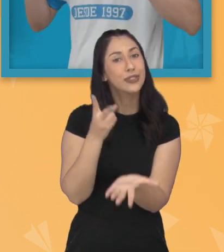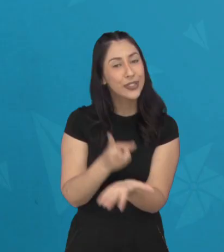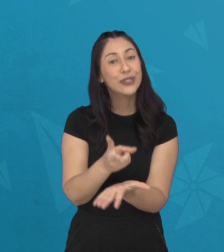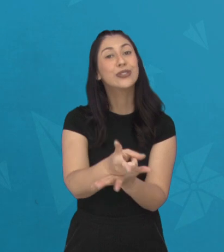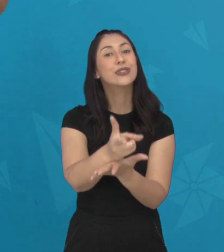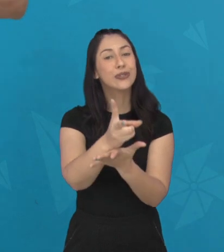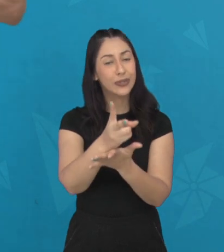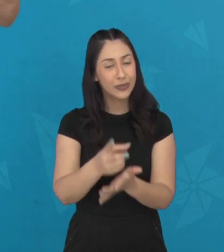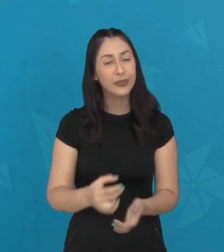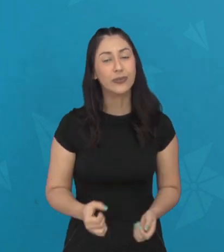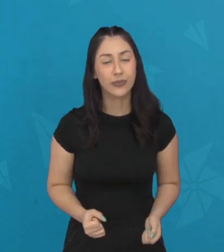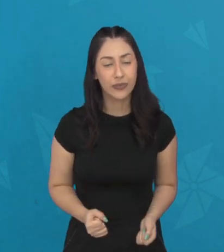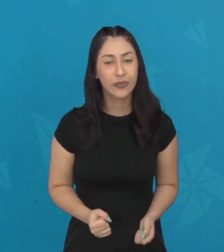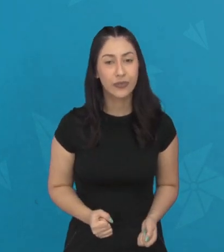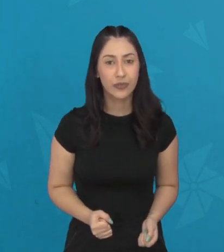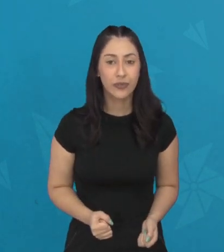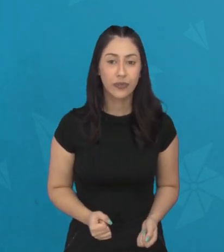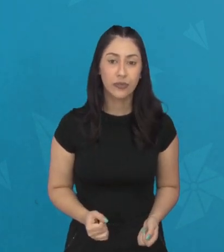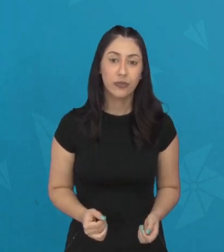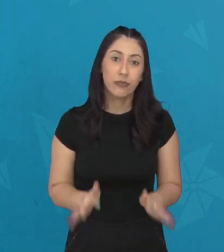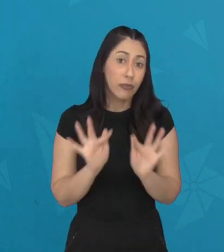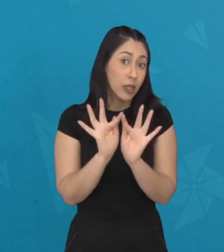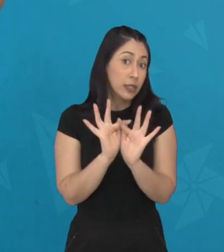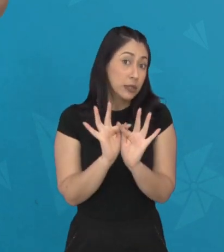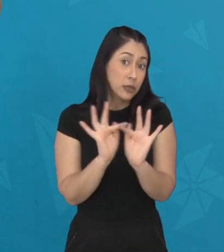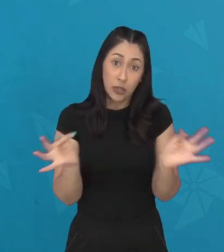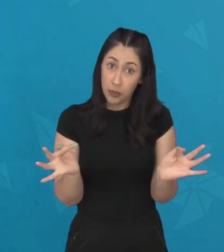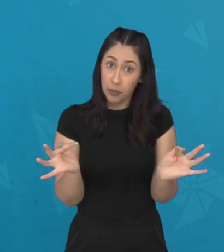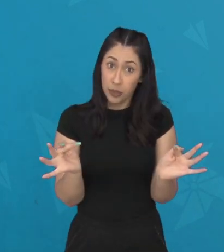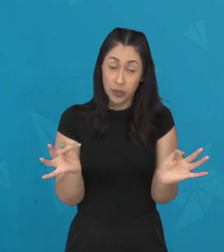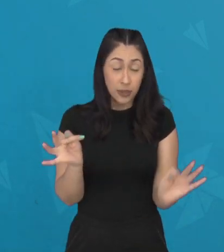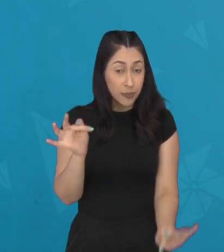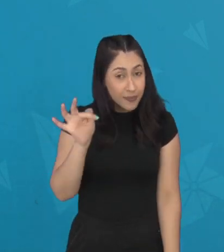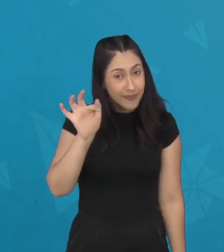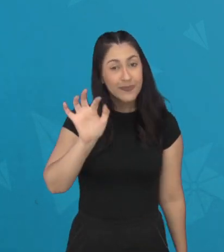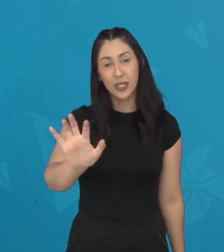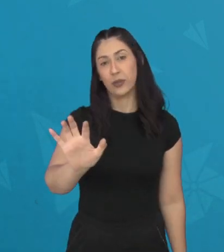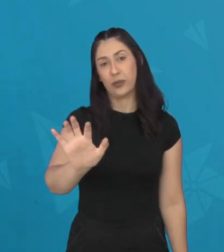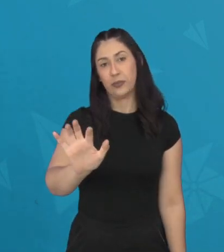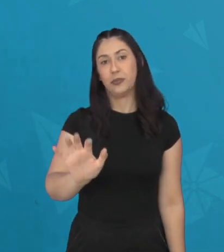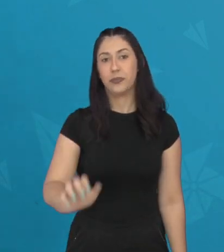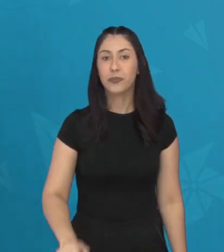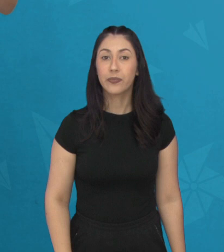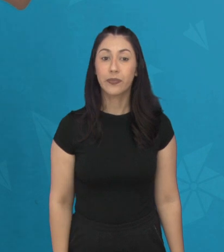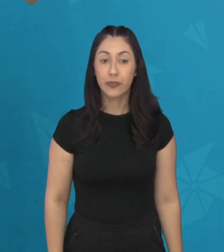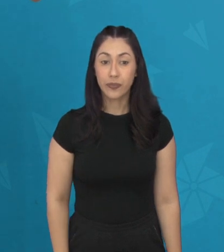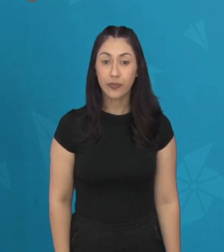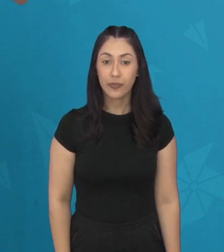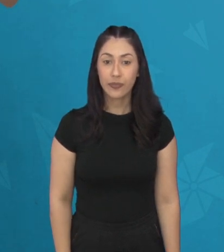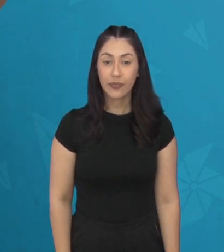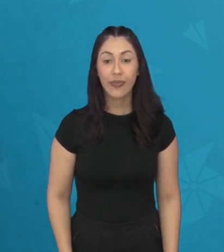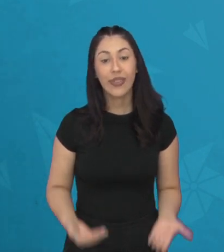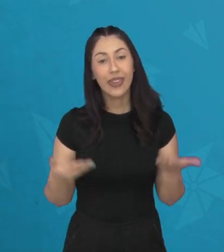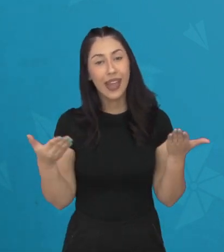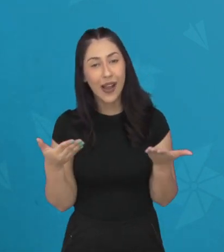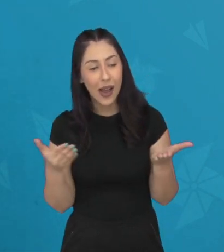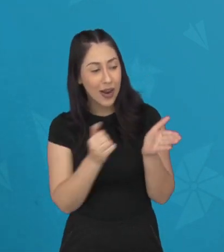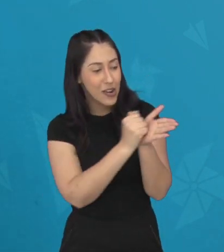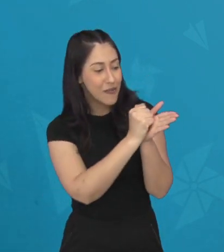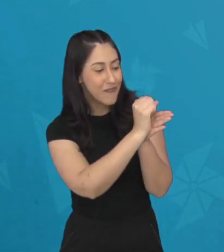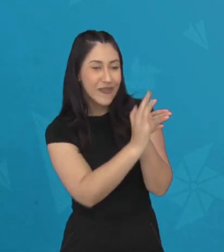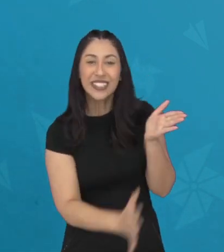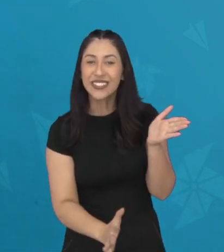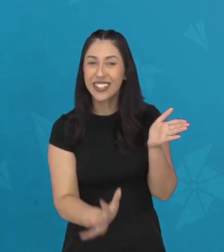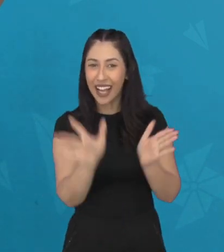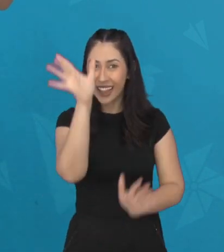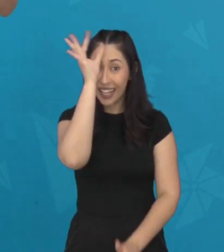ok? De maneira simplificada, é isso. E agora, para a gente fixar um pouco melhor esses conteúdos,